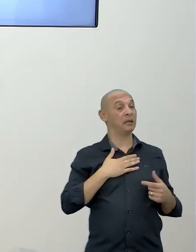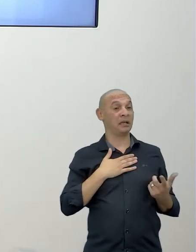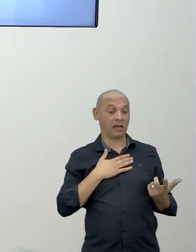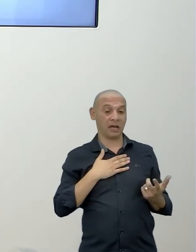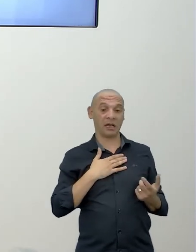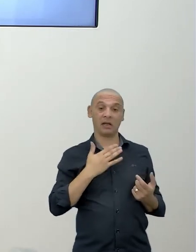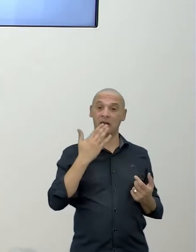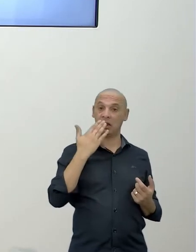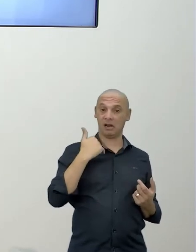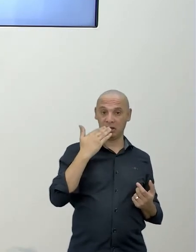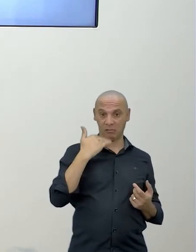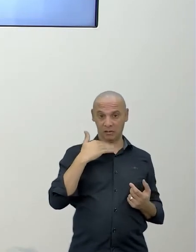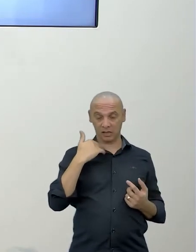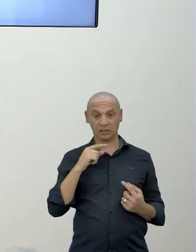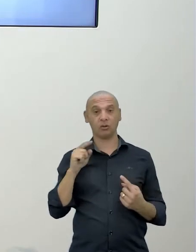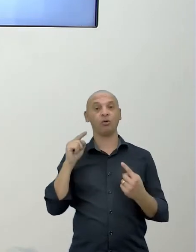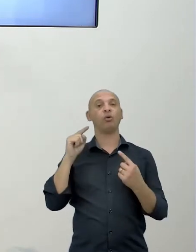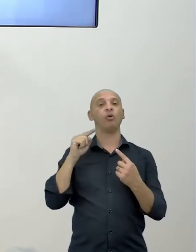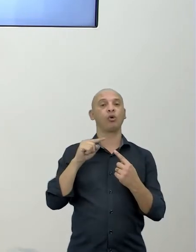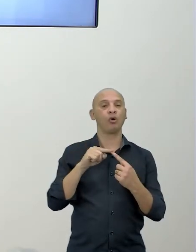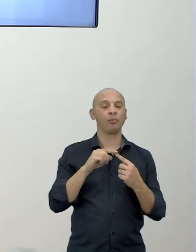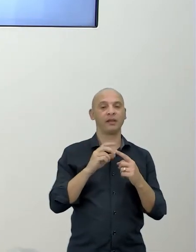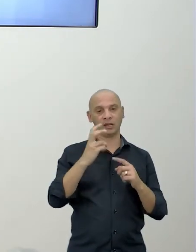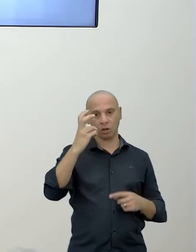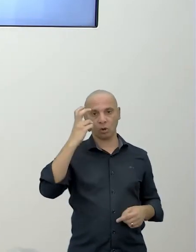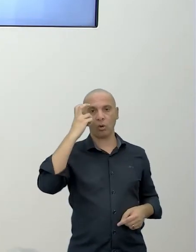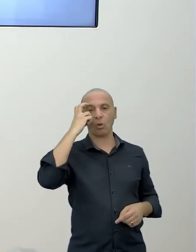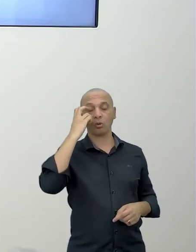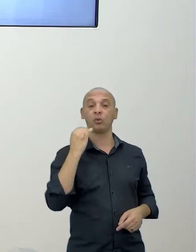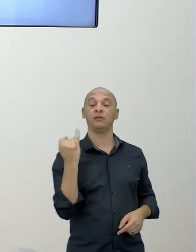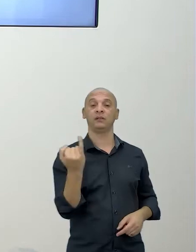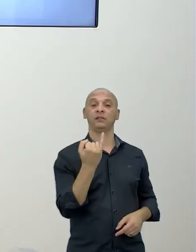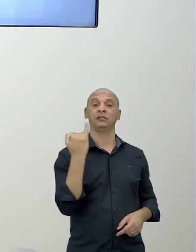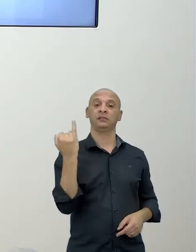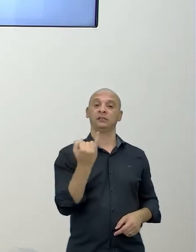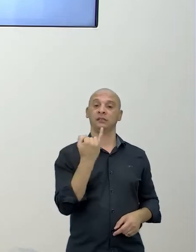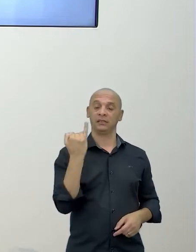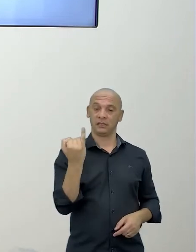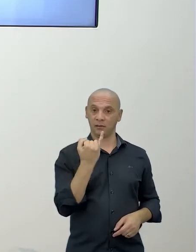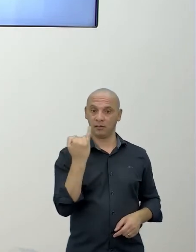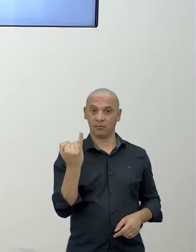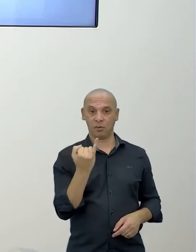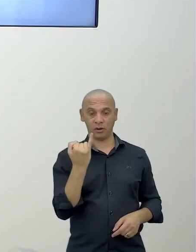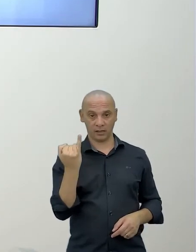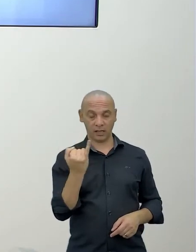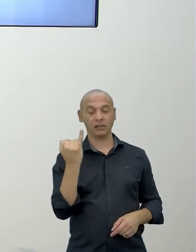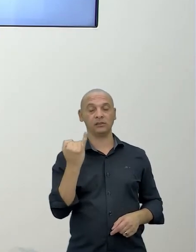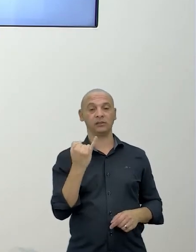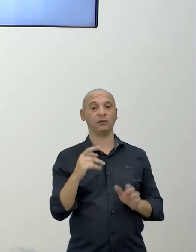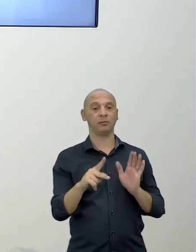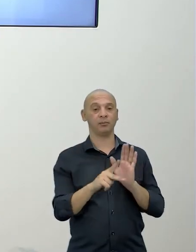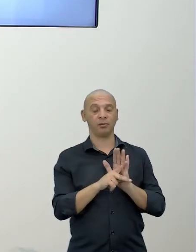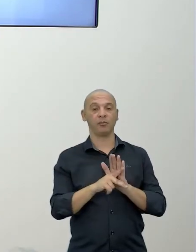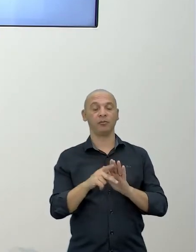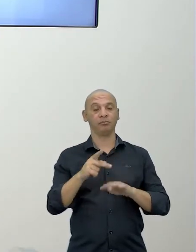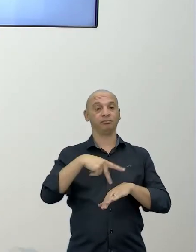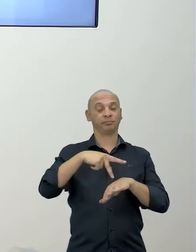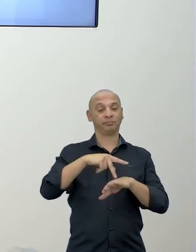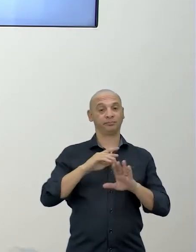hora que você vai ver, não necessariamente, mas você tem uma hipótese. A sua hipótese é: a alimentação é, sim, um